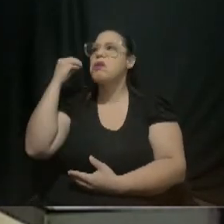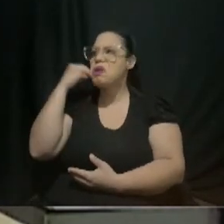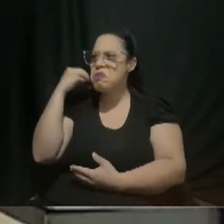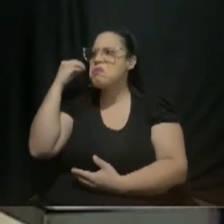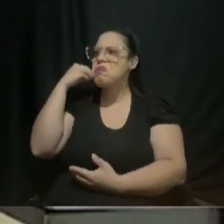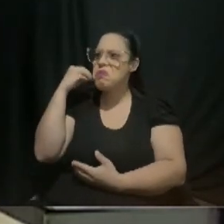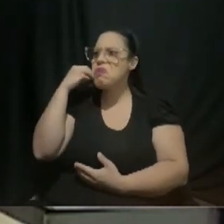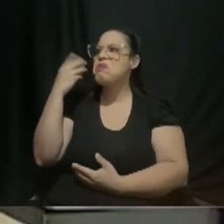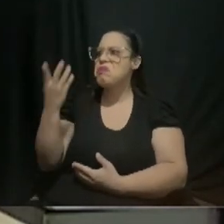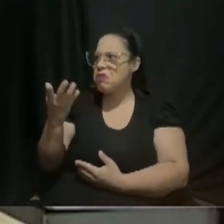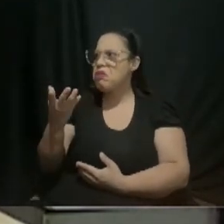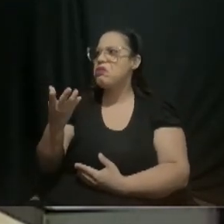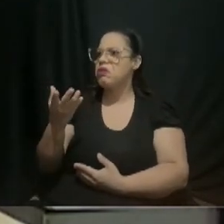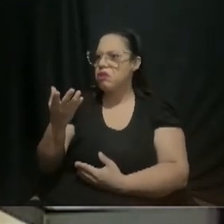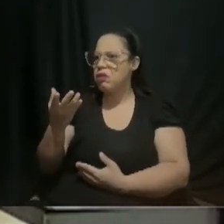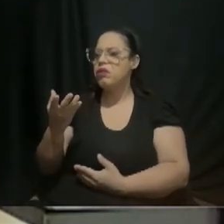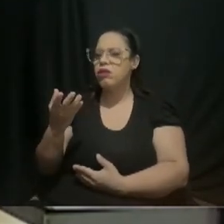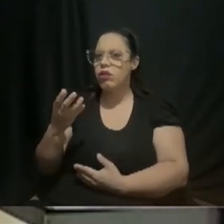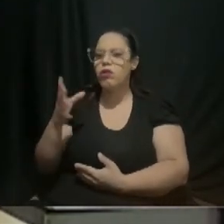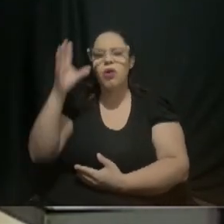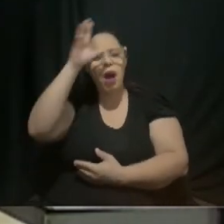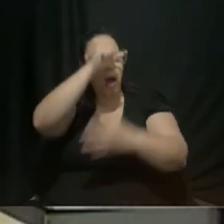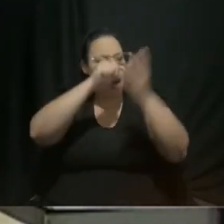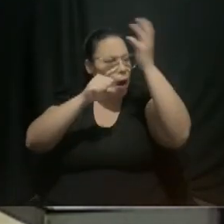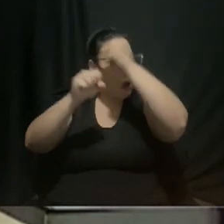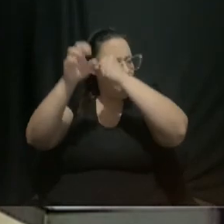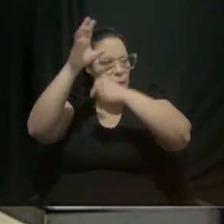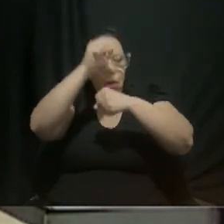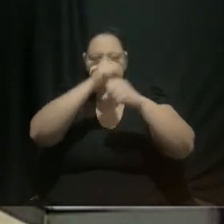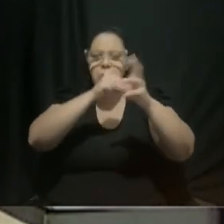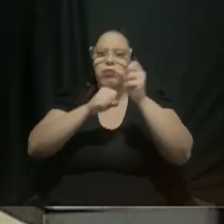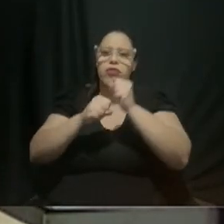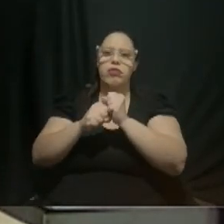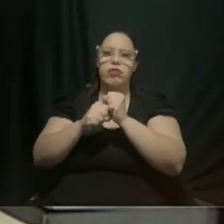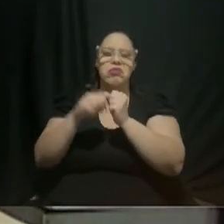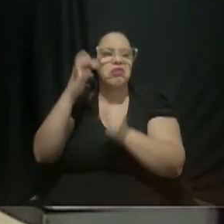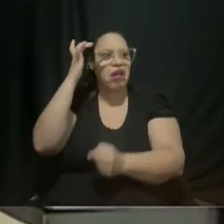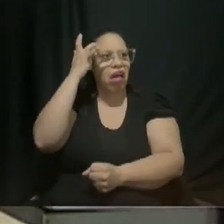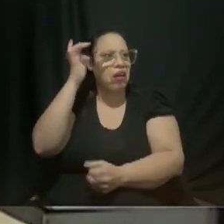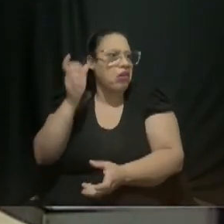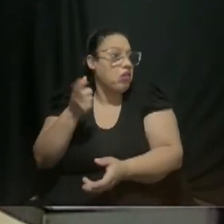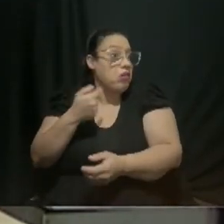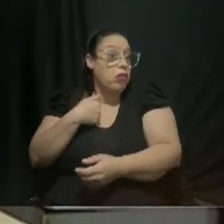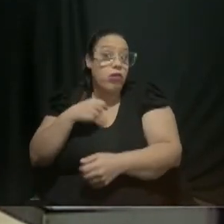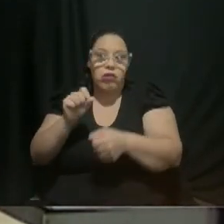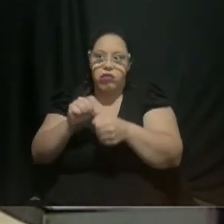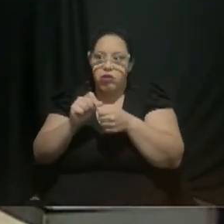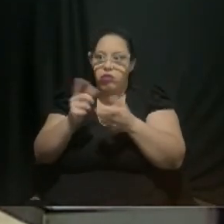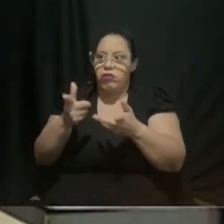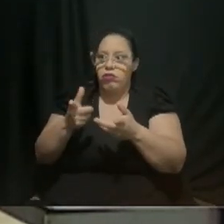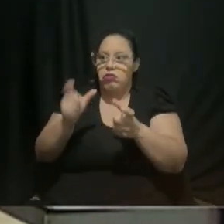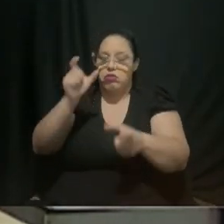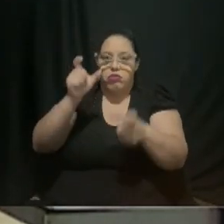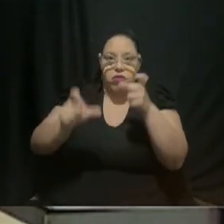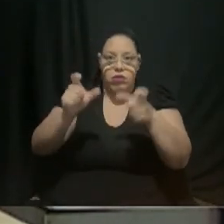lugar que eu aprendi muito. Coisa que eu achei que eu nunca ia saber fazer, né? Vi o pessoal trabalhando, nossa, acho que eu não consigo. E eu consegui, né?